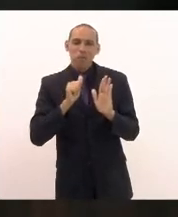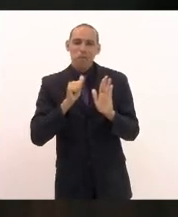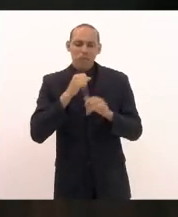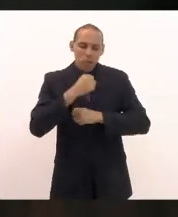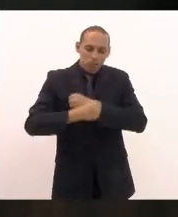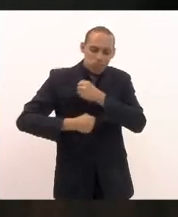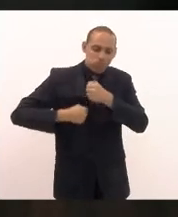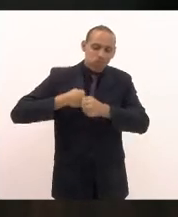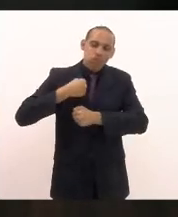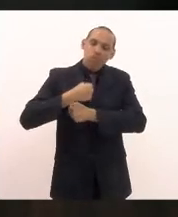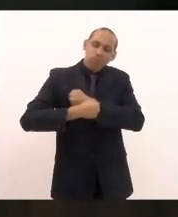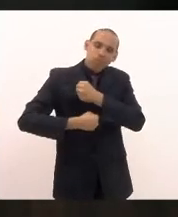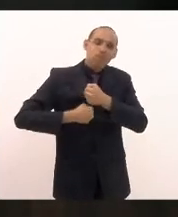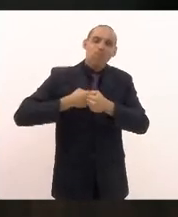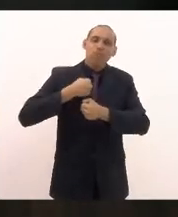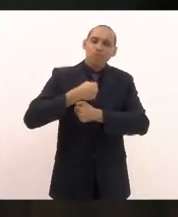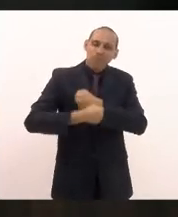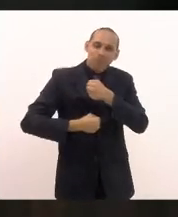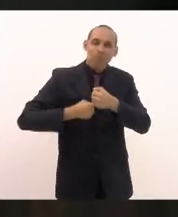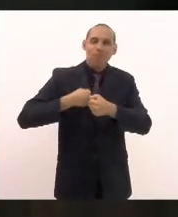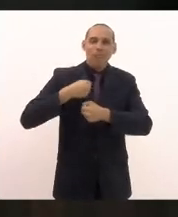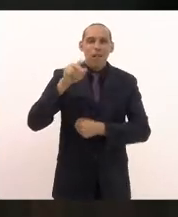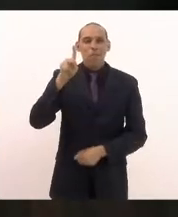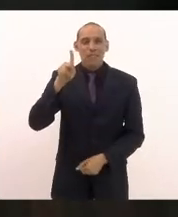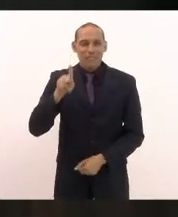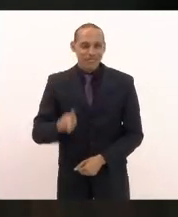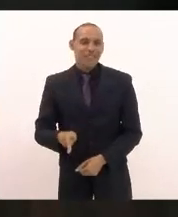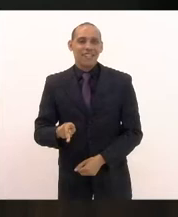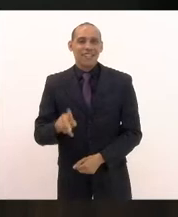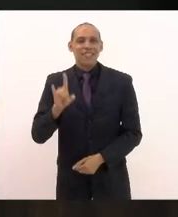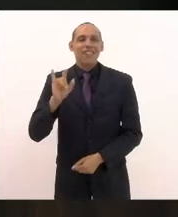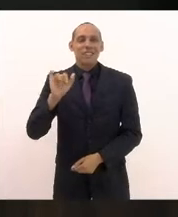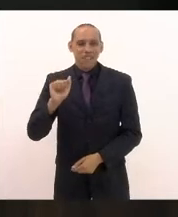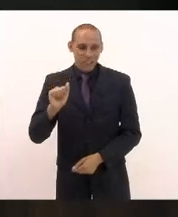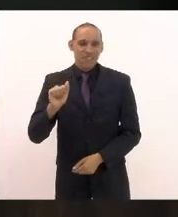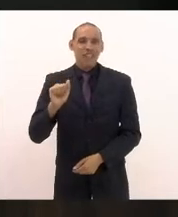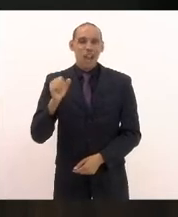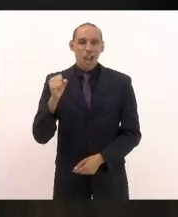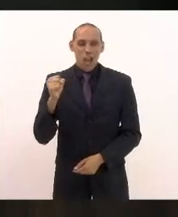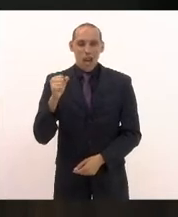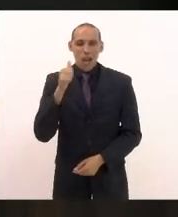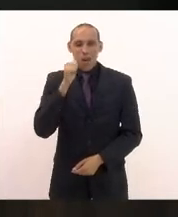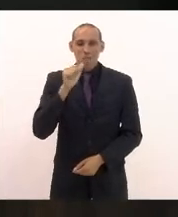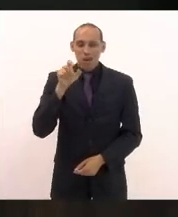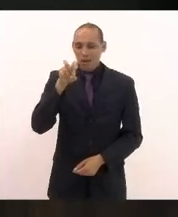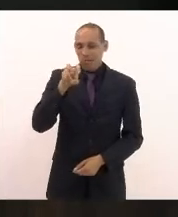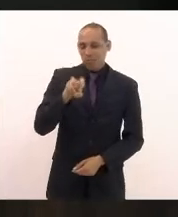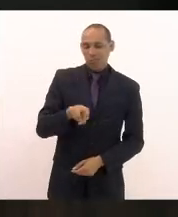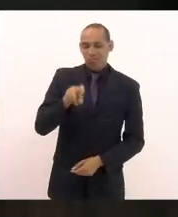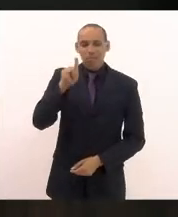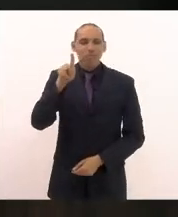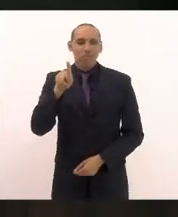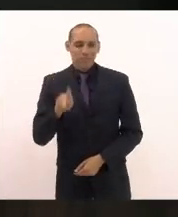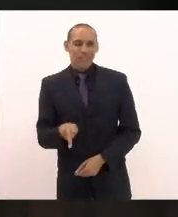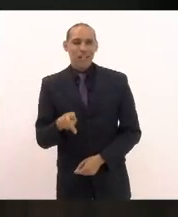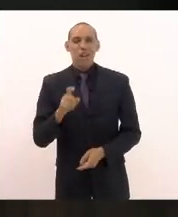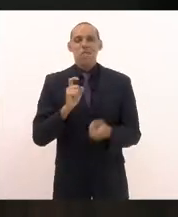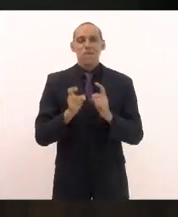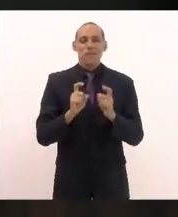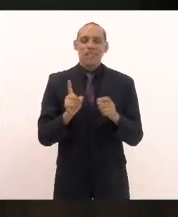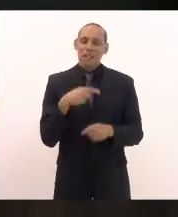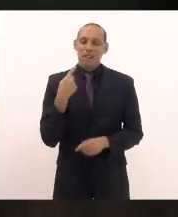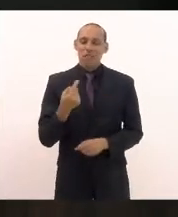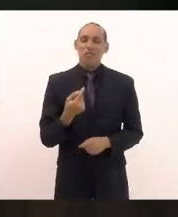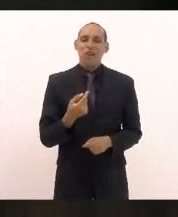ano, sempre na presidência nesse dia, tem sentado uma mulher e presidido as sessões. Então, a nossa casa vem dando